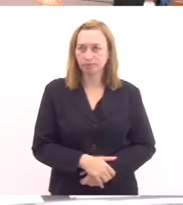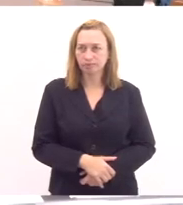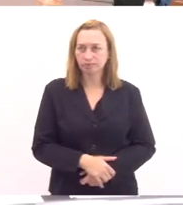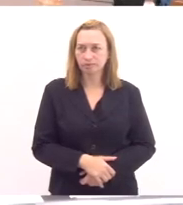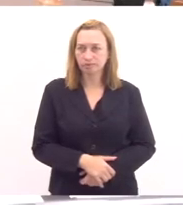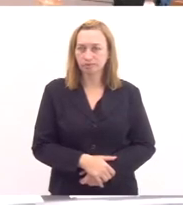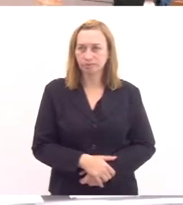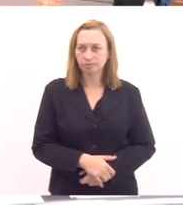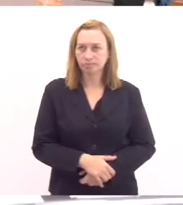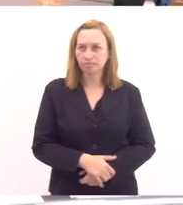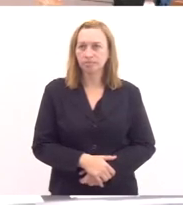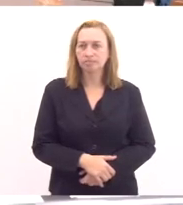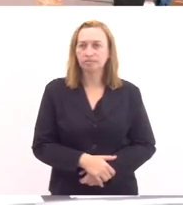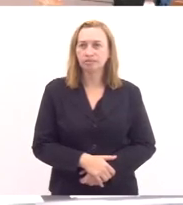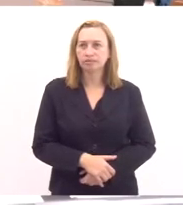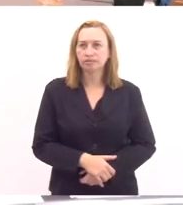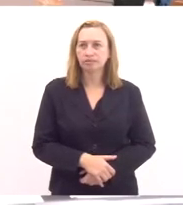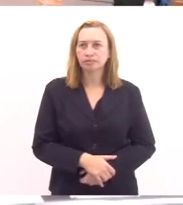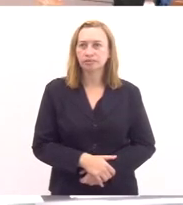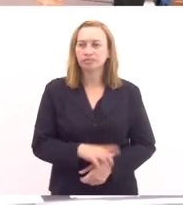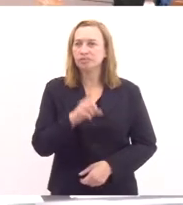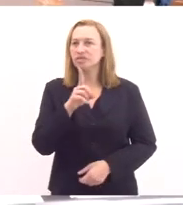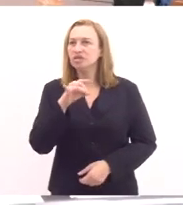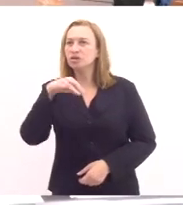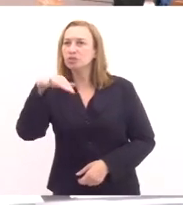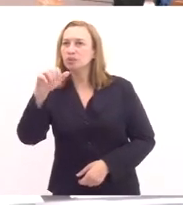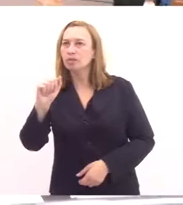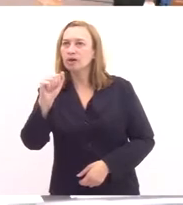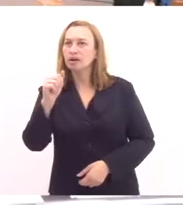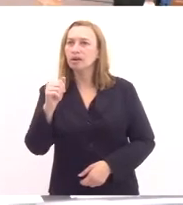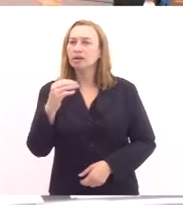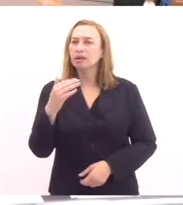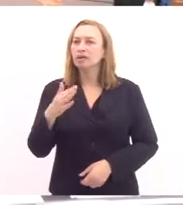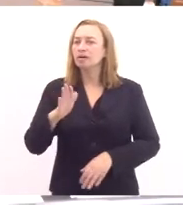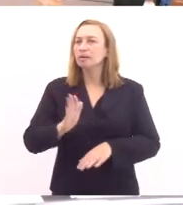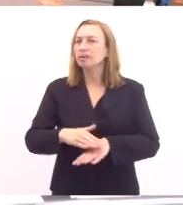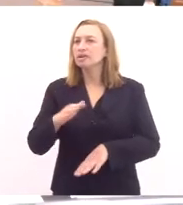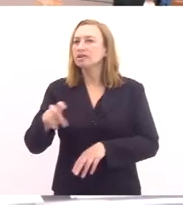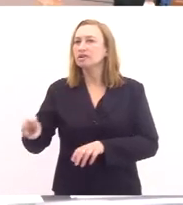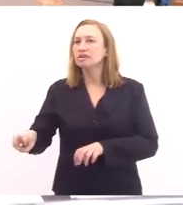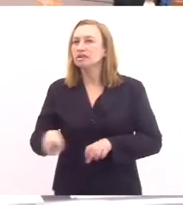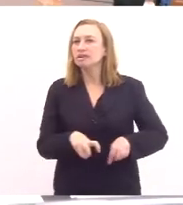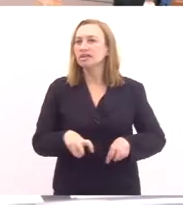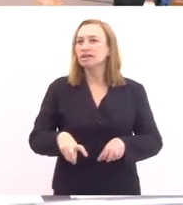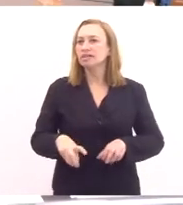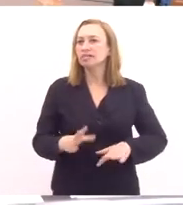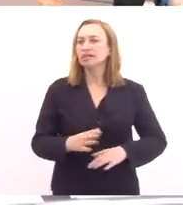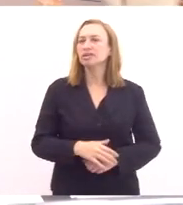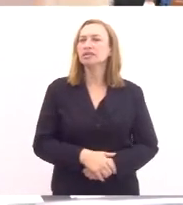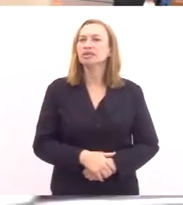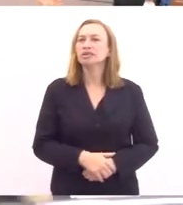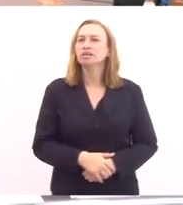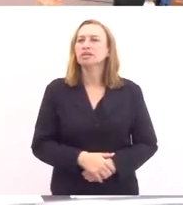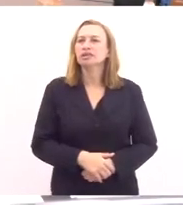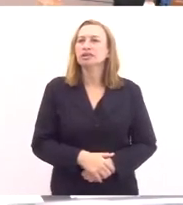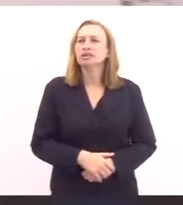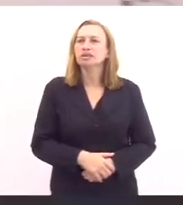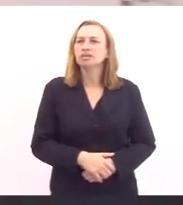é Jeová e pede para botar alguma cadeira mais pode sentar aqui pode pode e